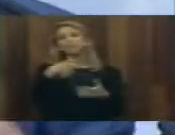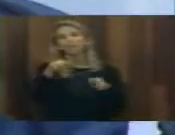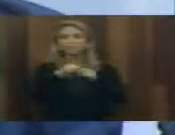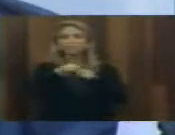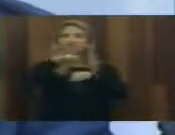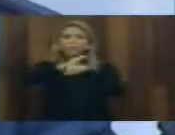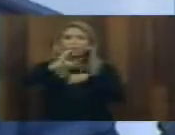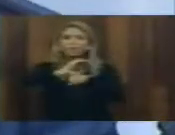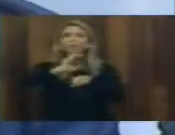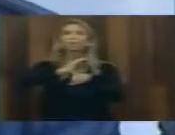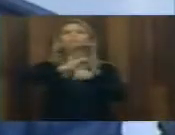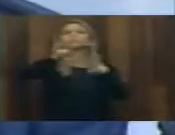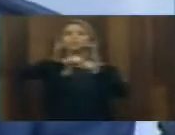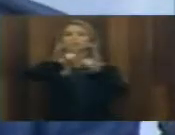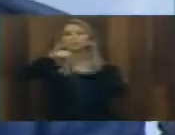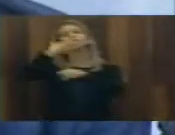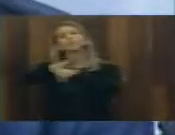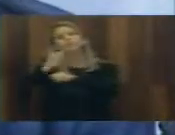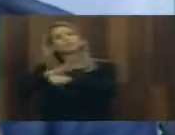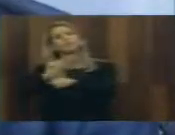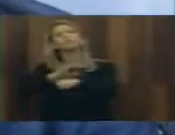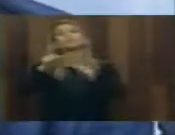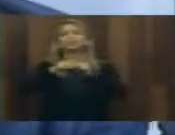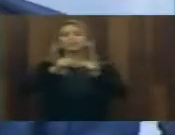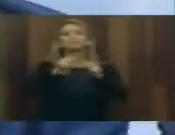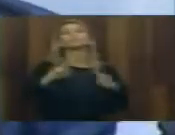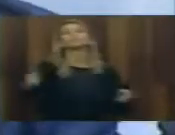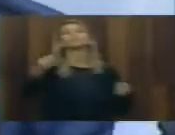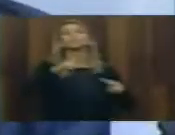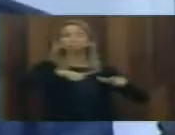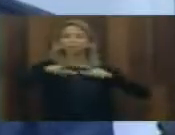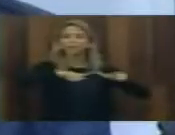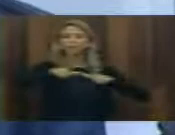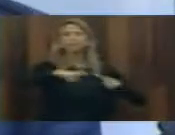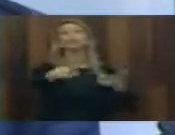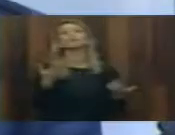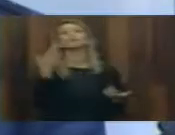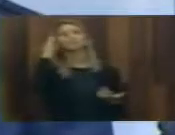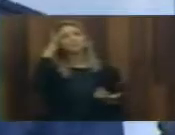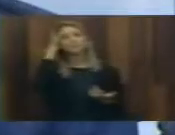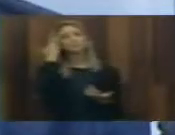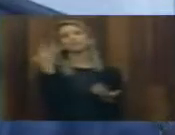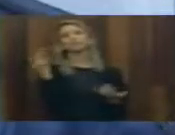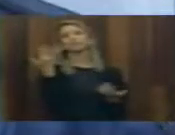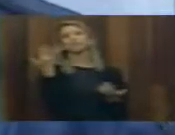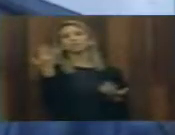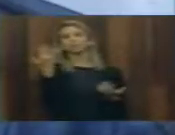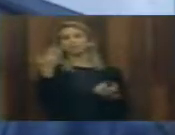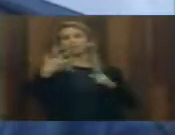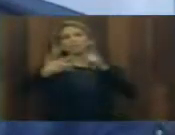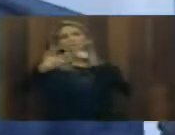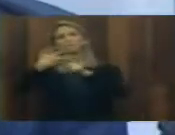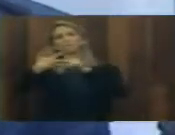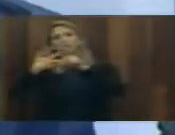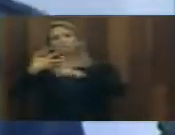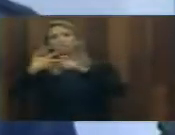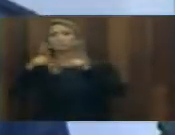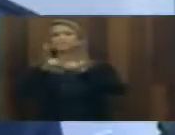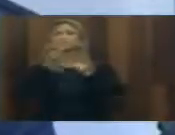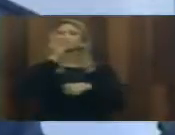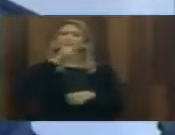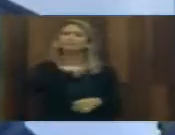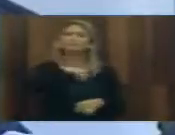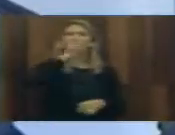terem cursos e se qualificarem para o mercado de trabalho, entender como funciona o Legislativo, à medida que já existe na LERJ e em outras casas.